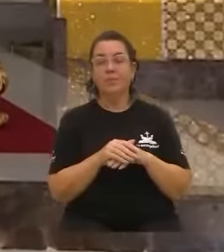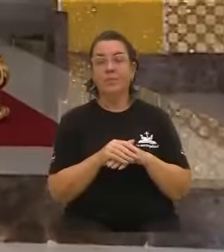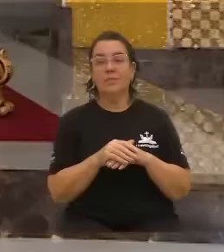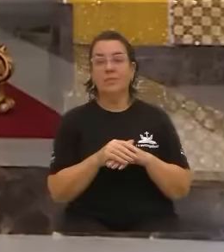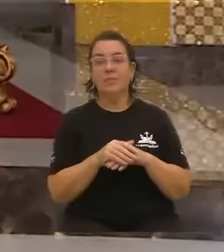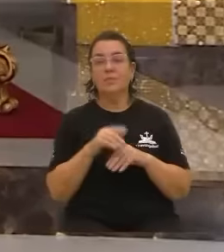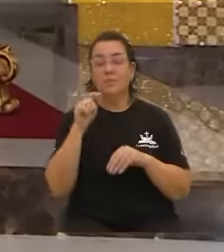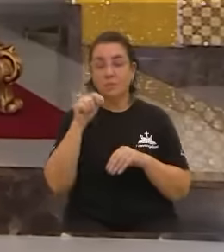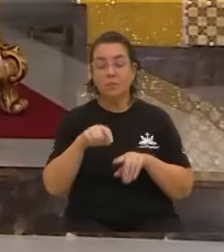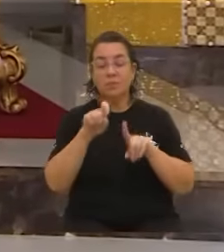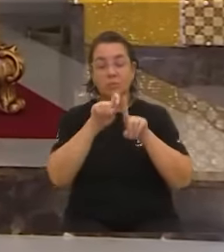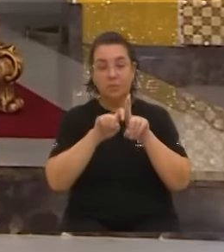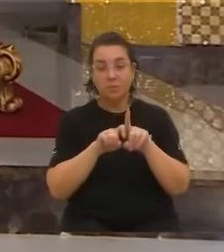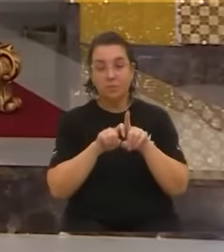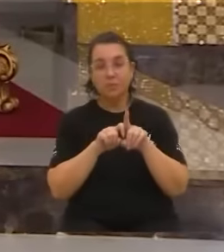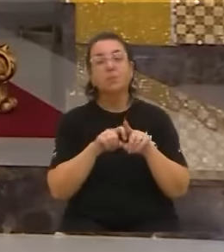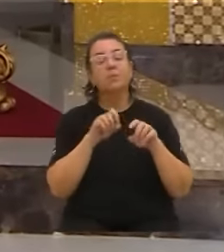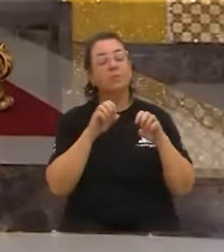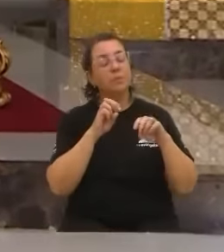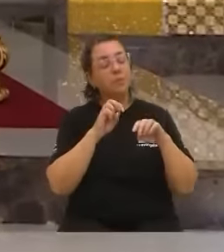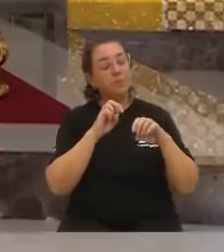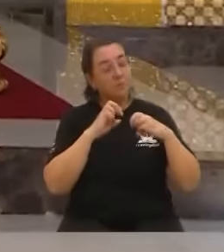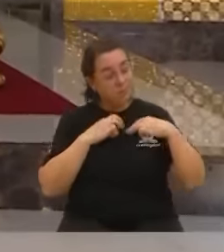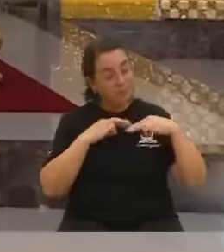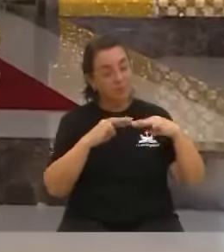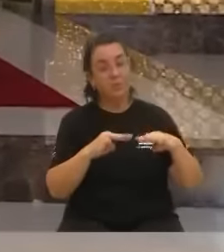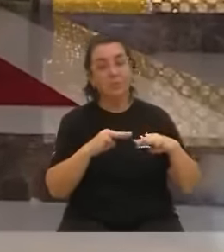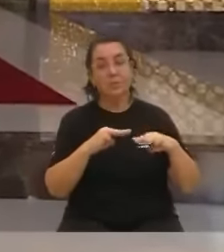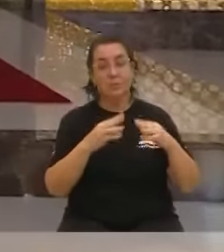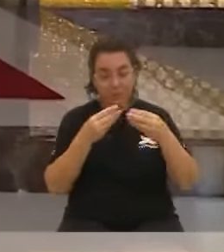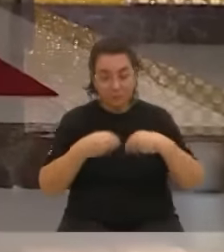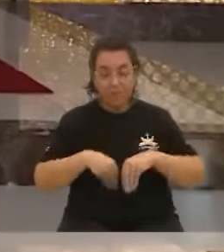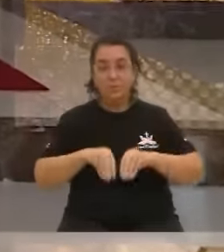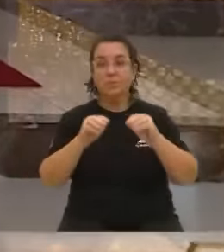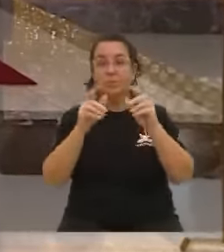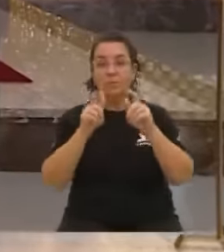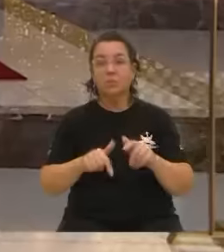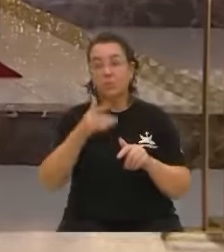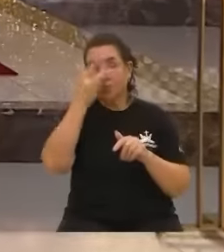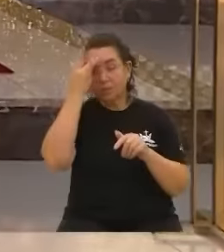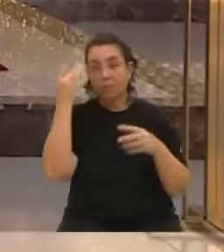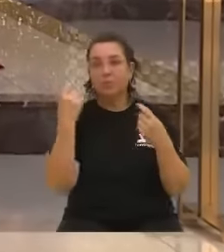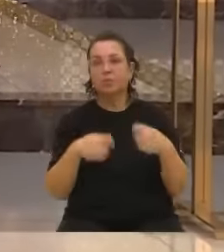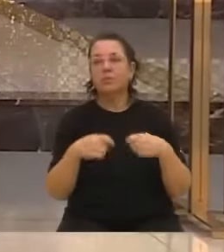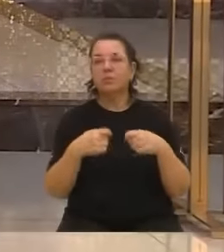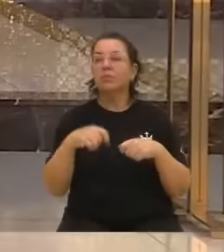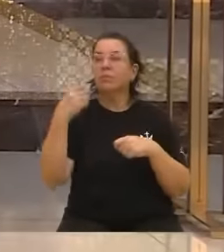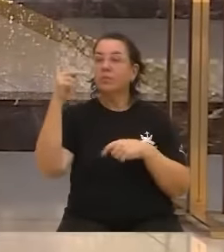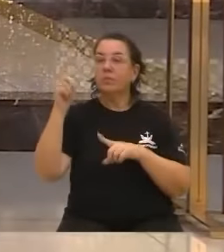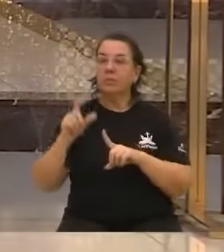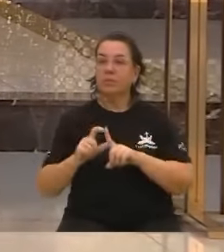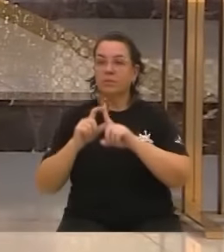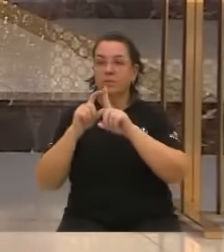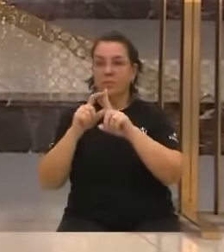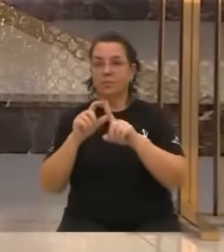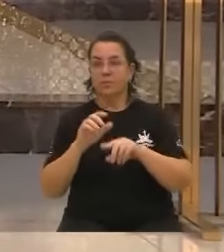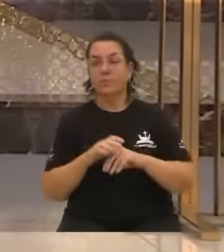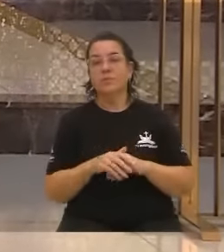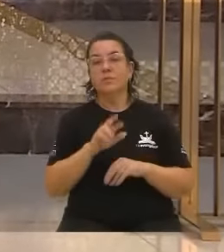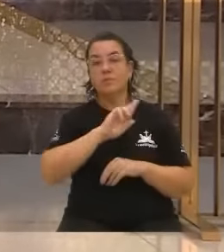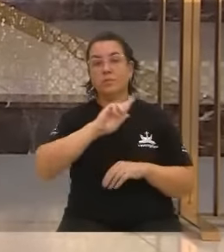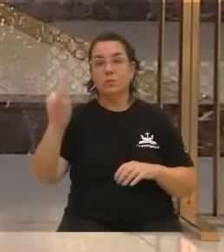mês missionário, pedir a Deus nosso Senhor, leva-me onde os homens precisam da tua palavra. O